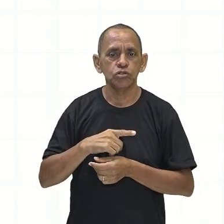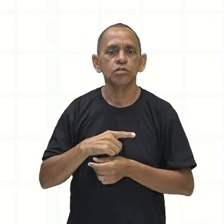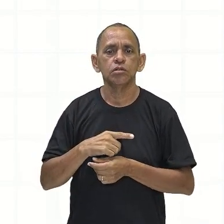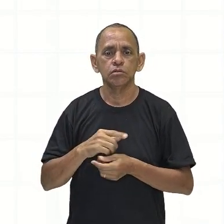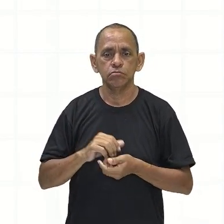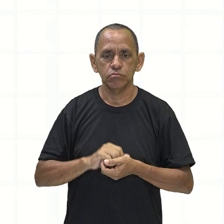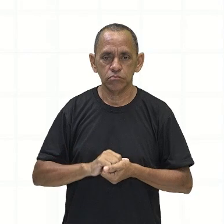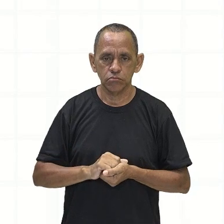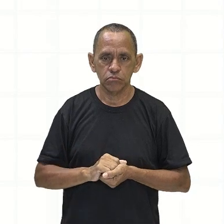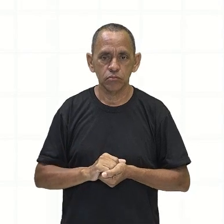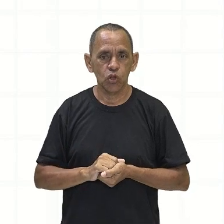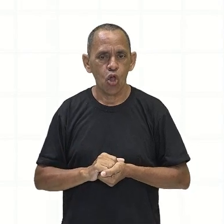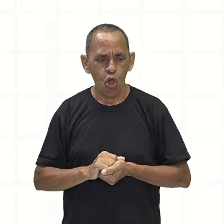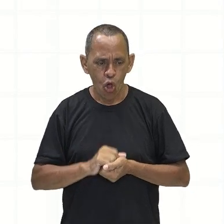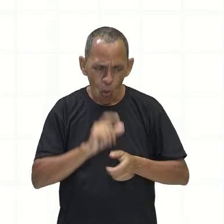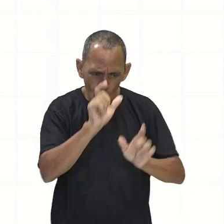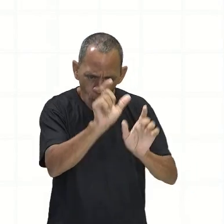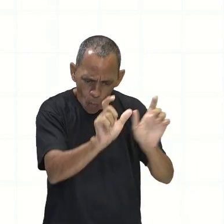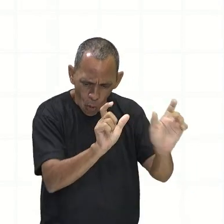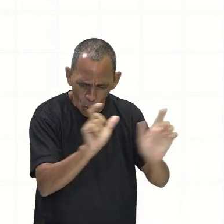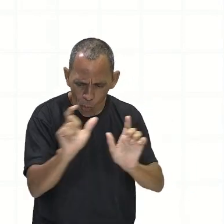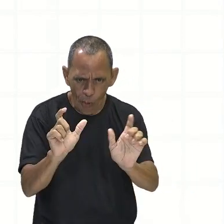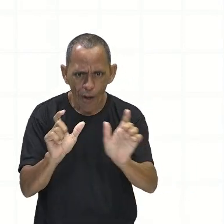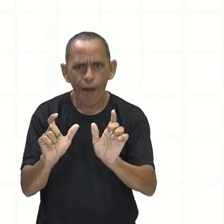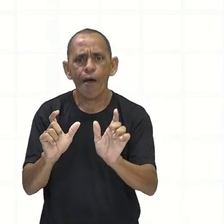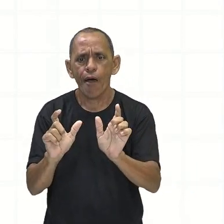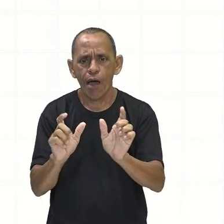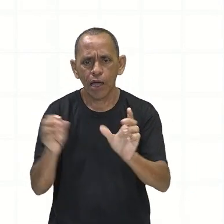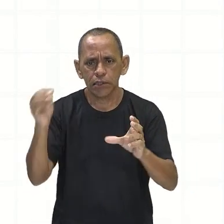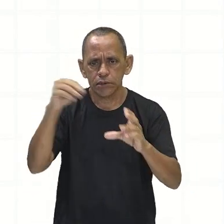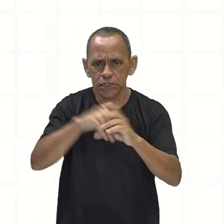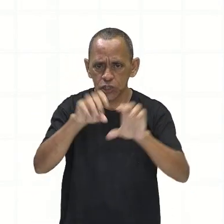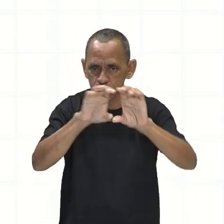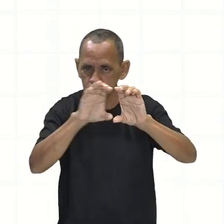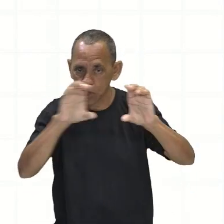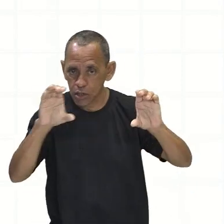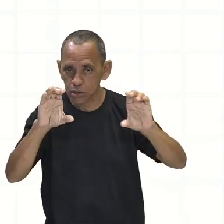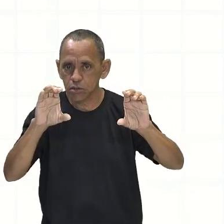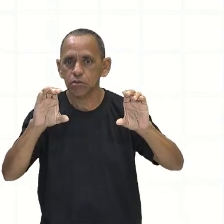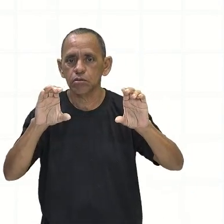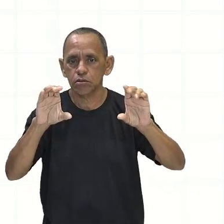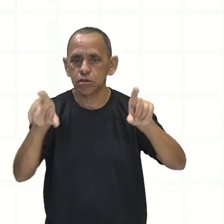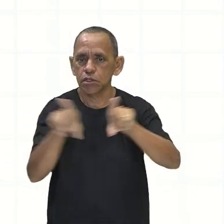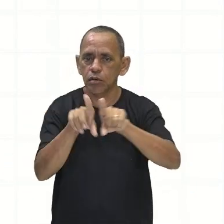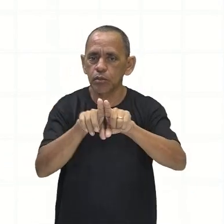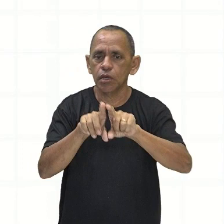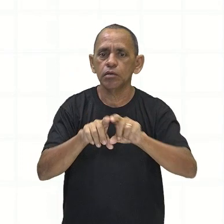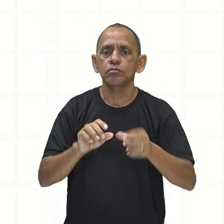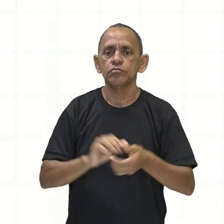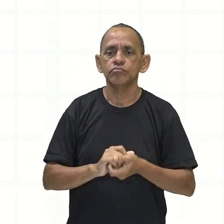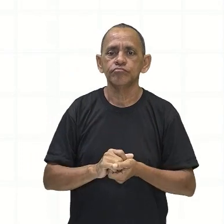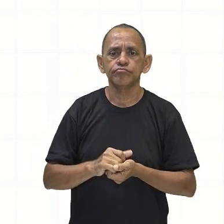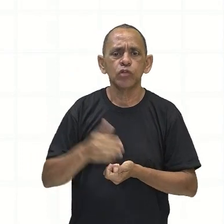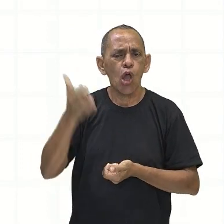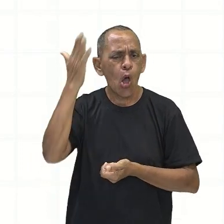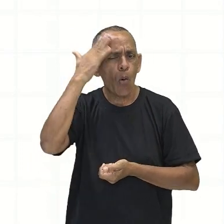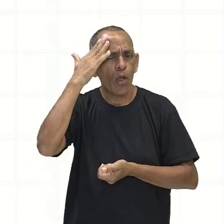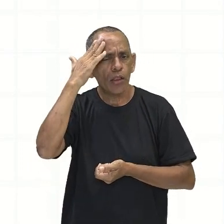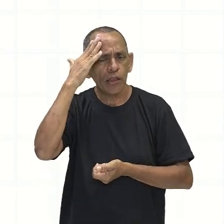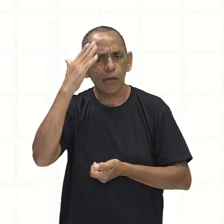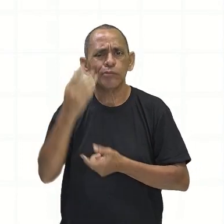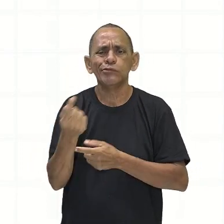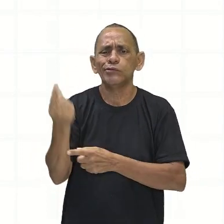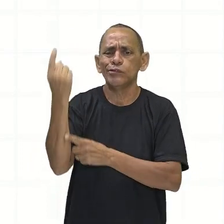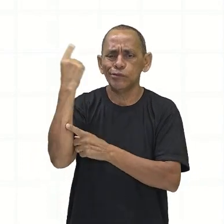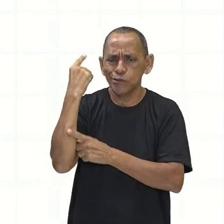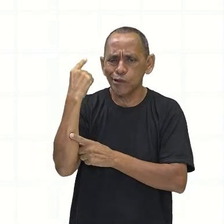ó. Ele ocupa posições dentro da oração, que aprendemos quando começamos a estudar a